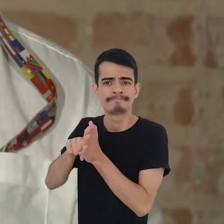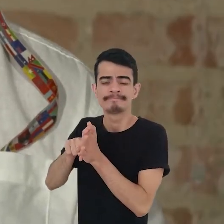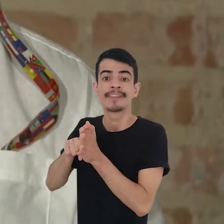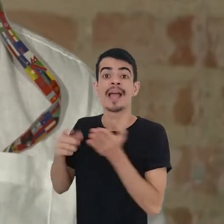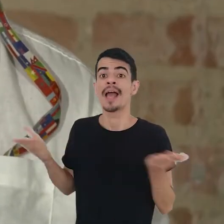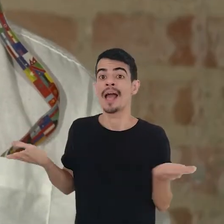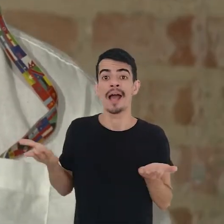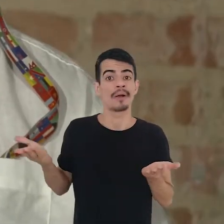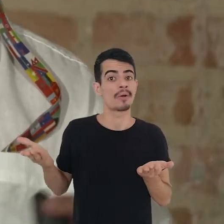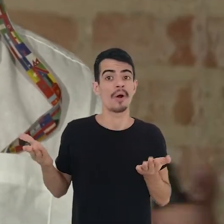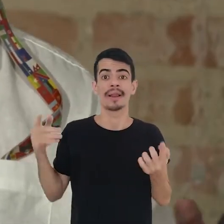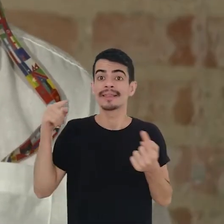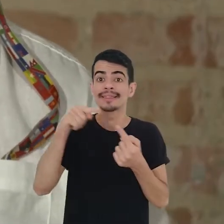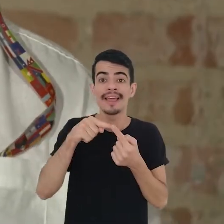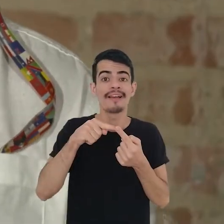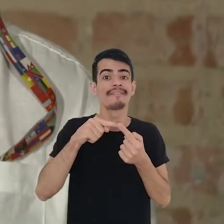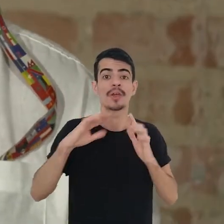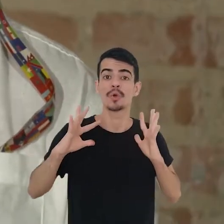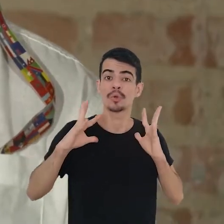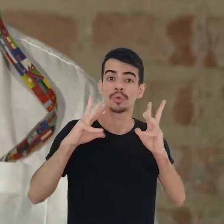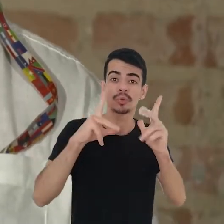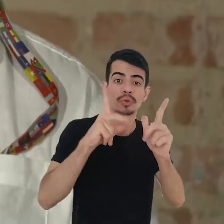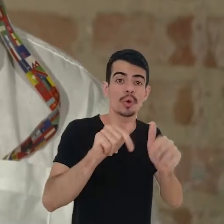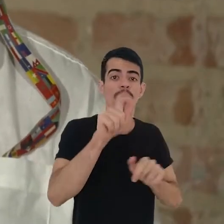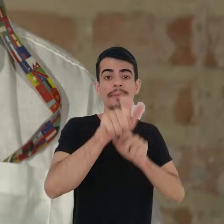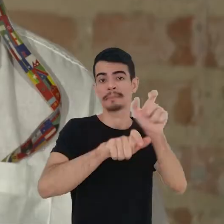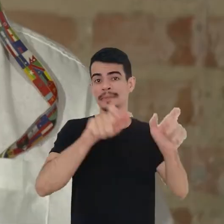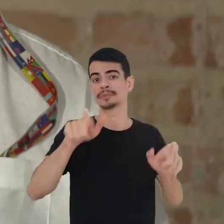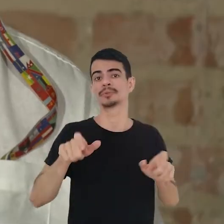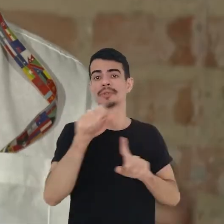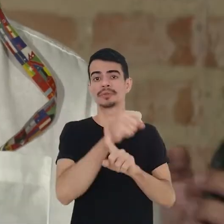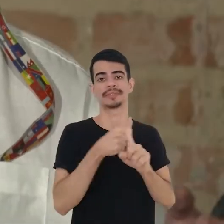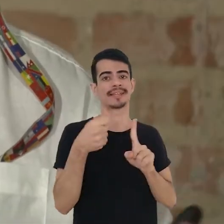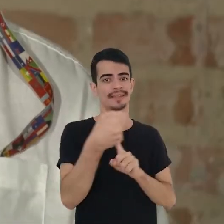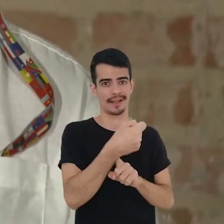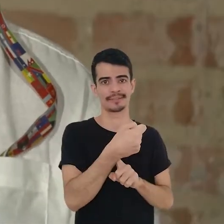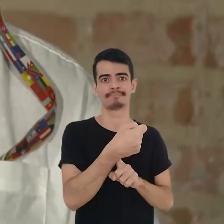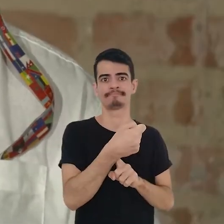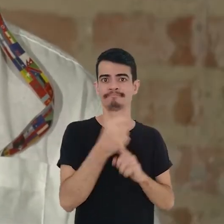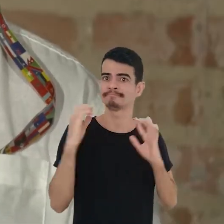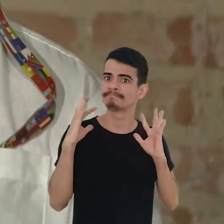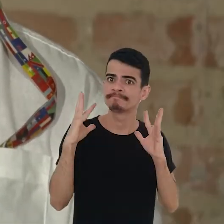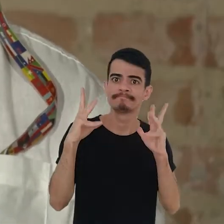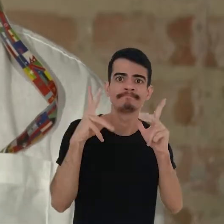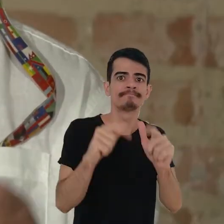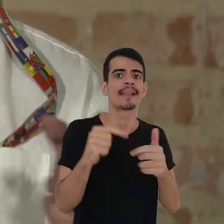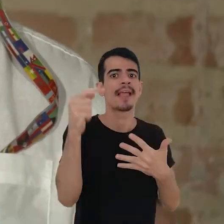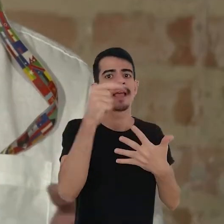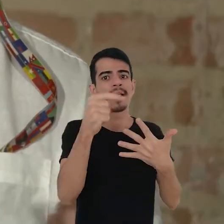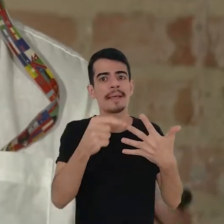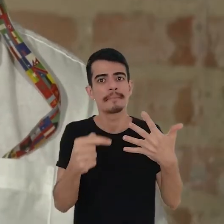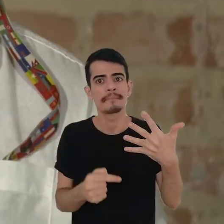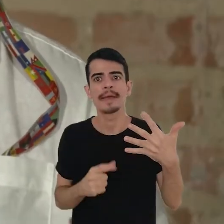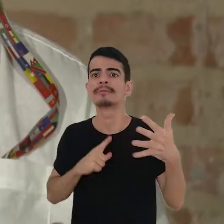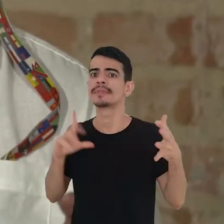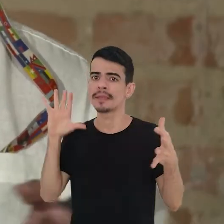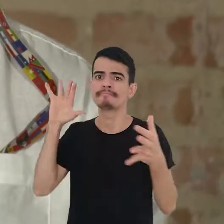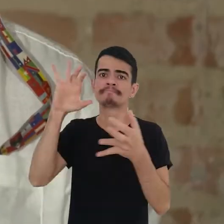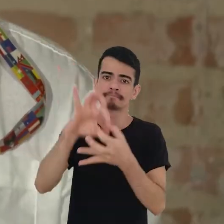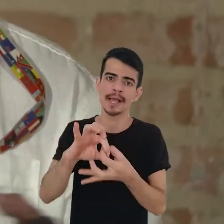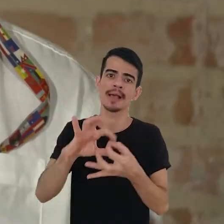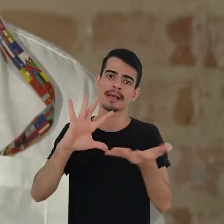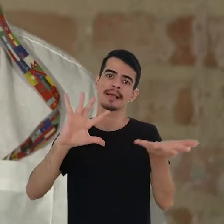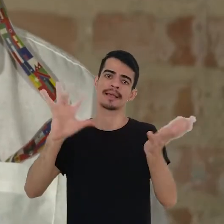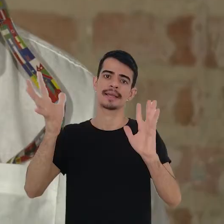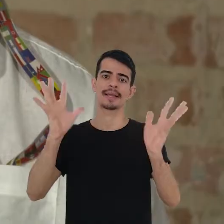passou a ser algo que envolve toda a nossa sociedade. Todos os elementos da sociedade estão enganjados nessa questão de uma